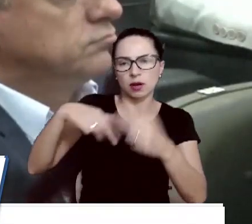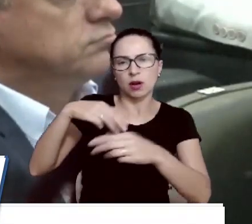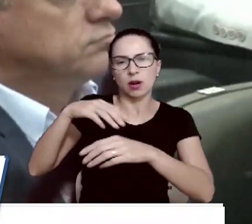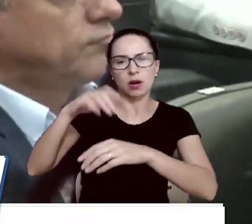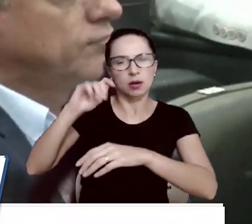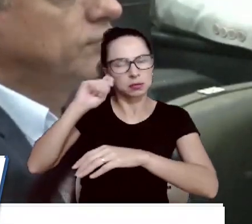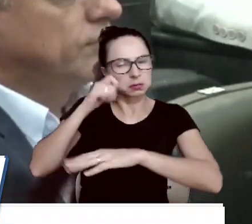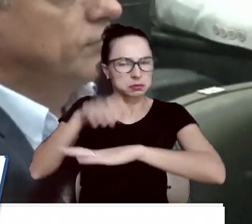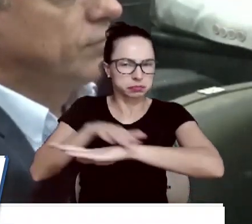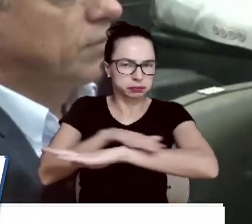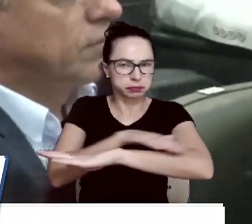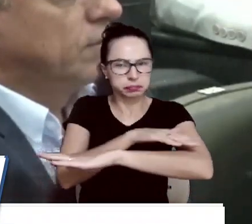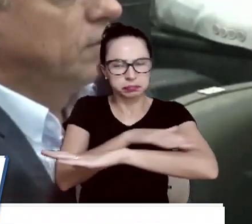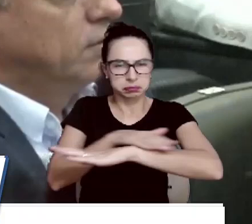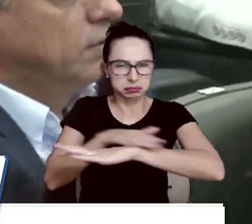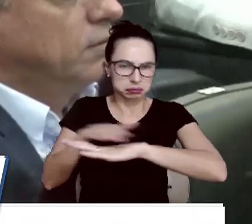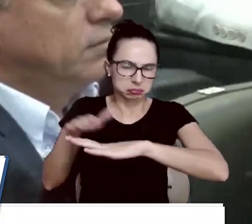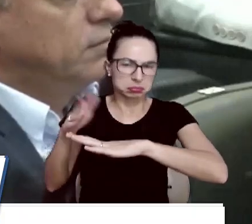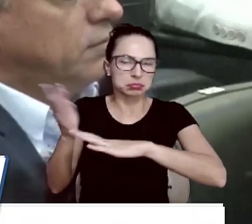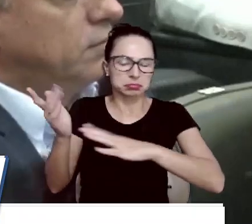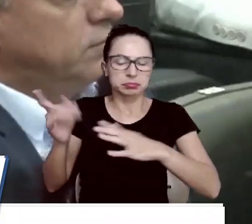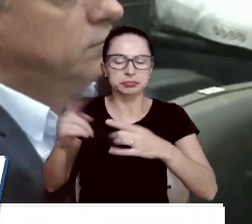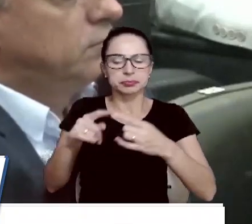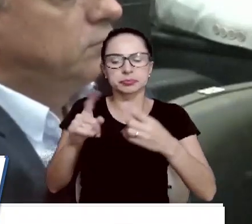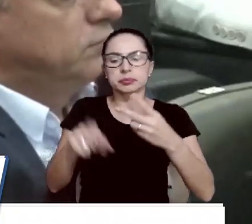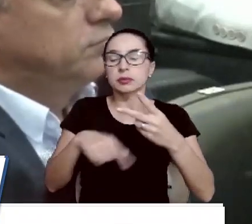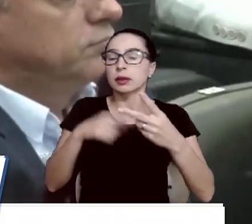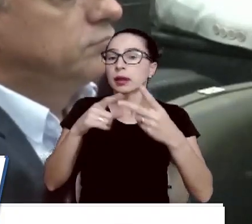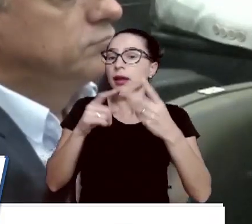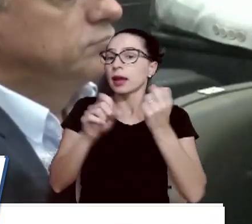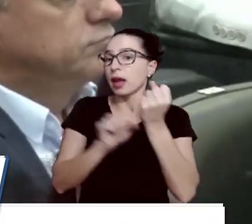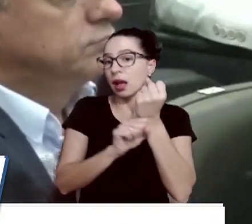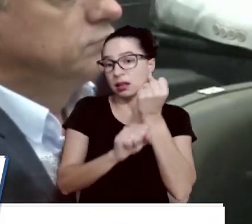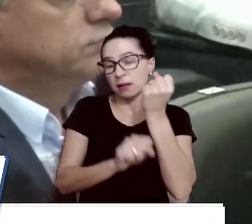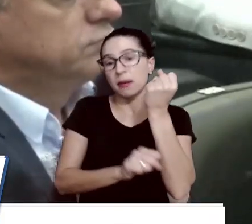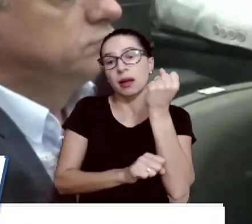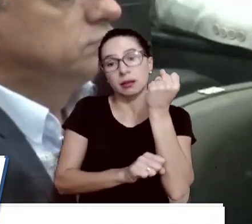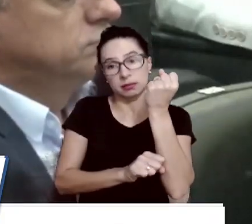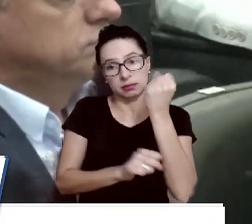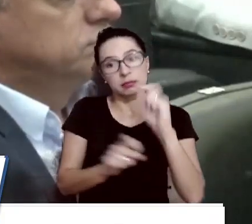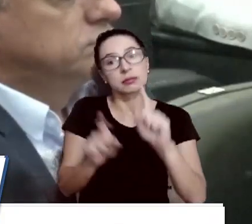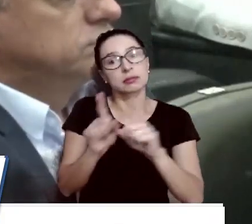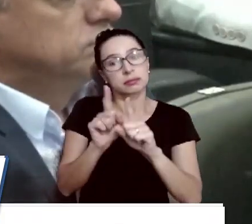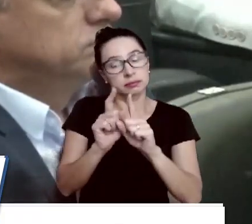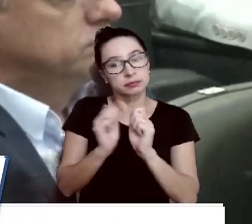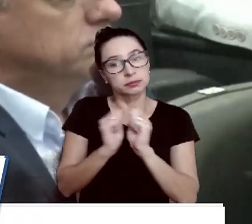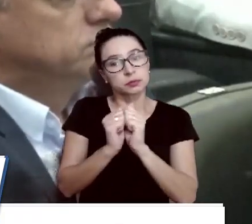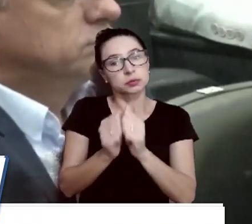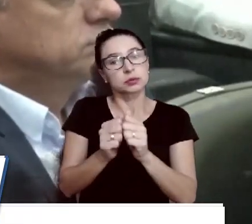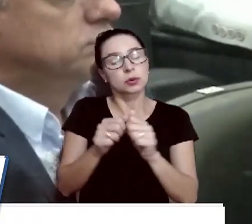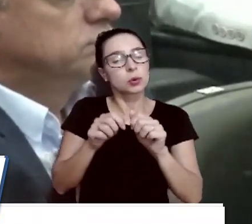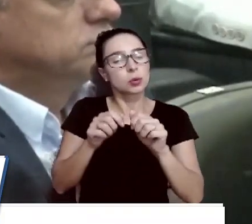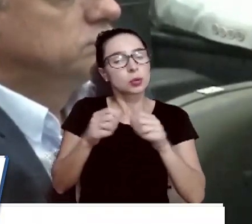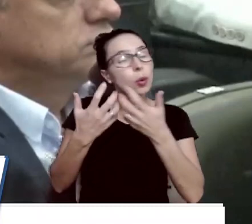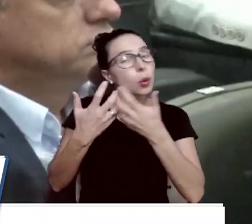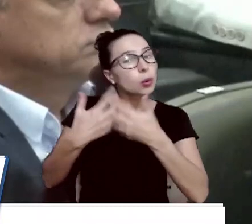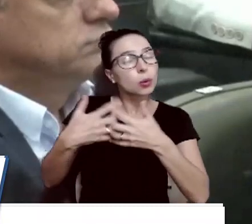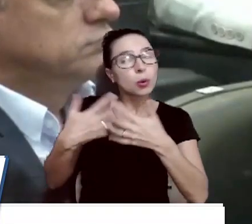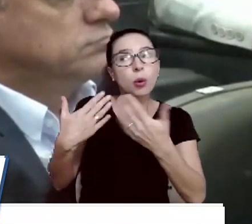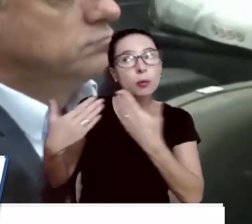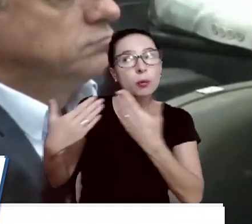dos seus recapeamentos, e também junto à Sabesp, para que